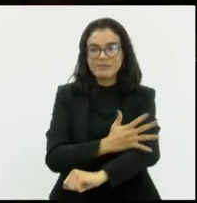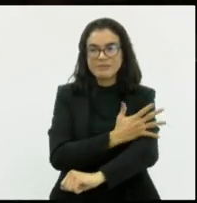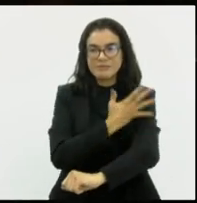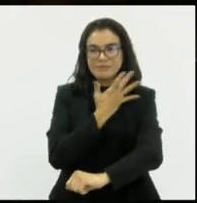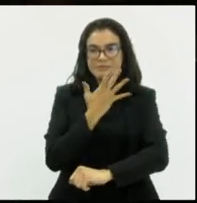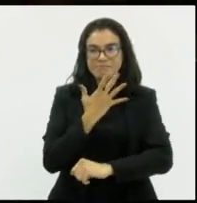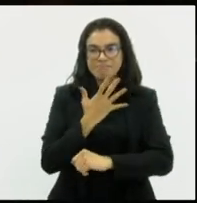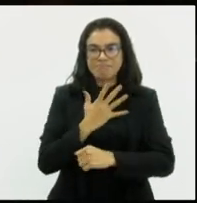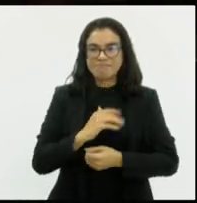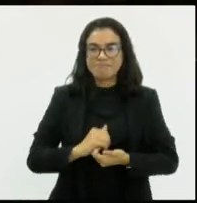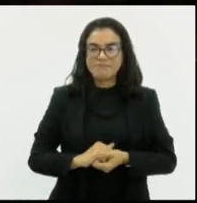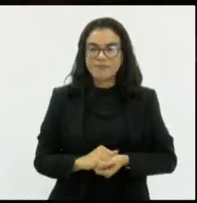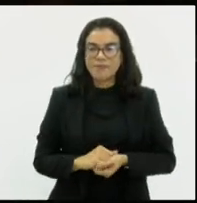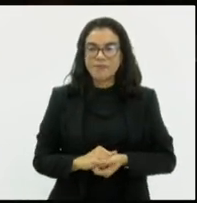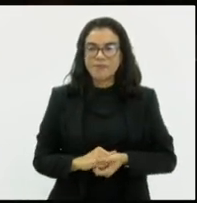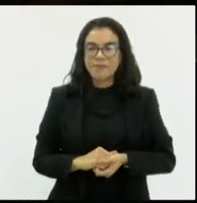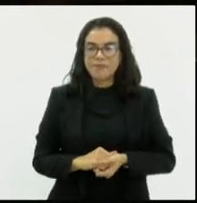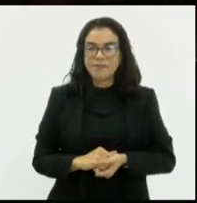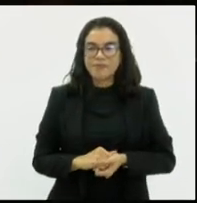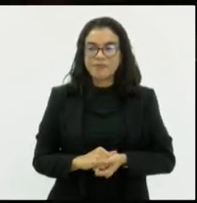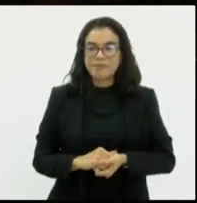já teve.